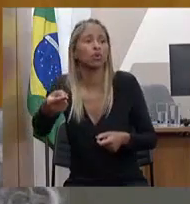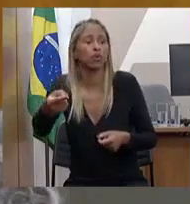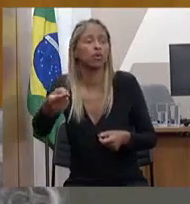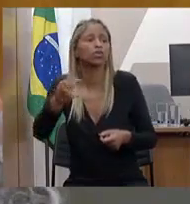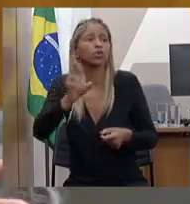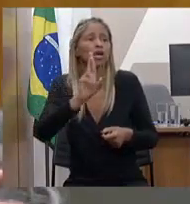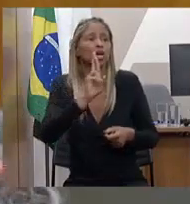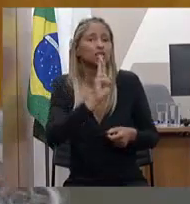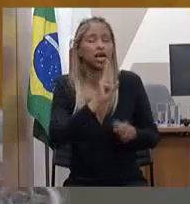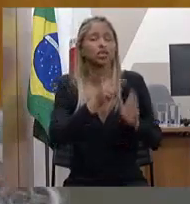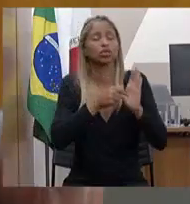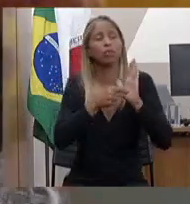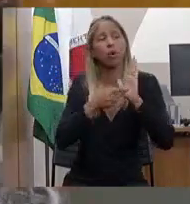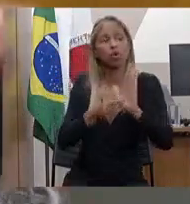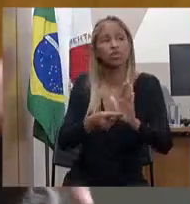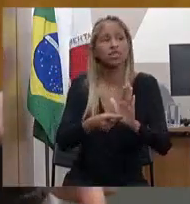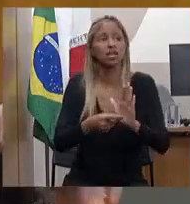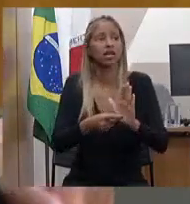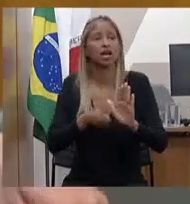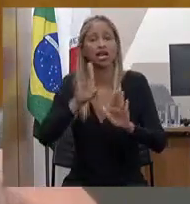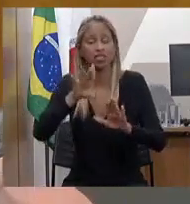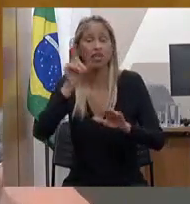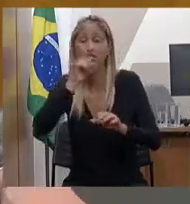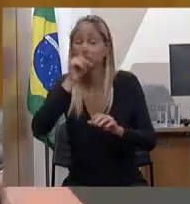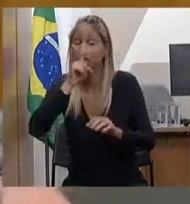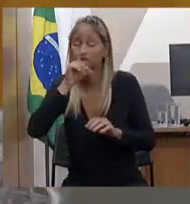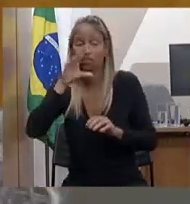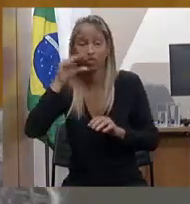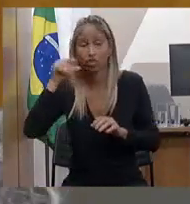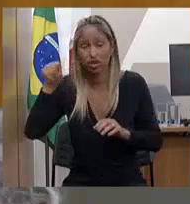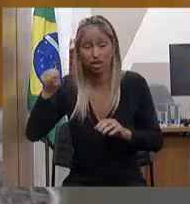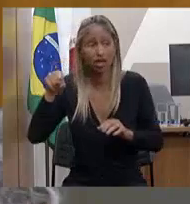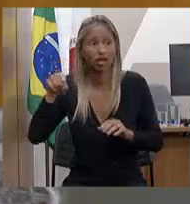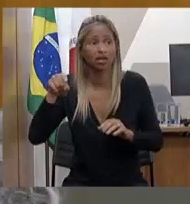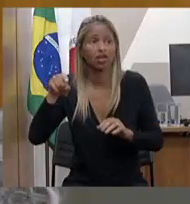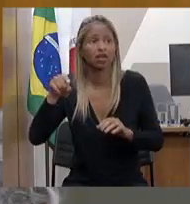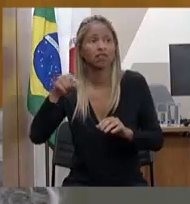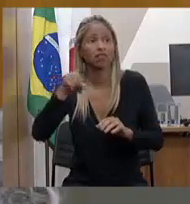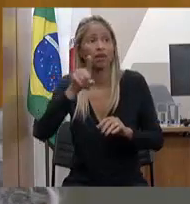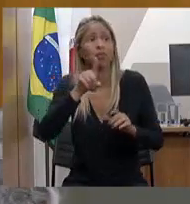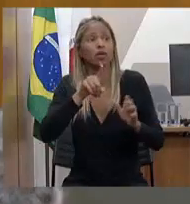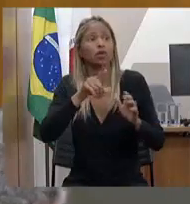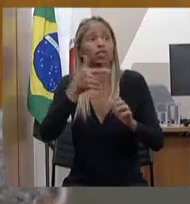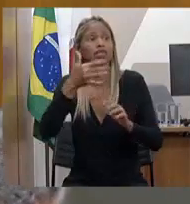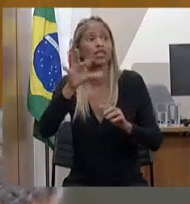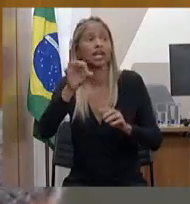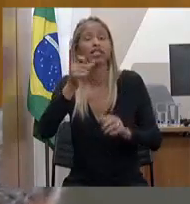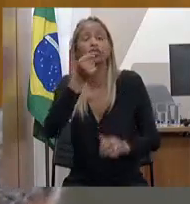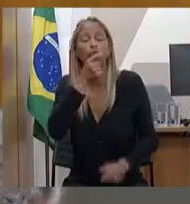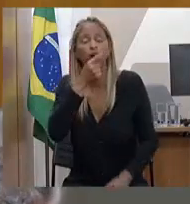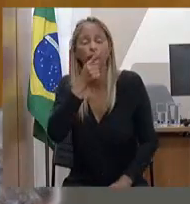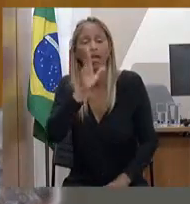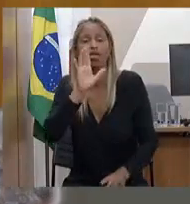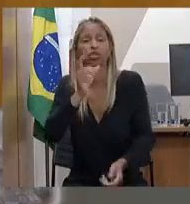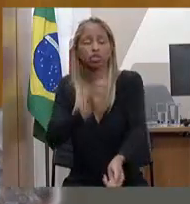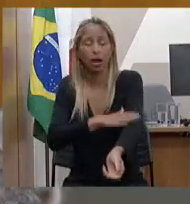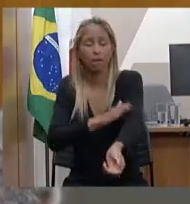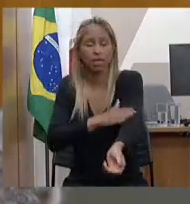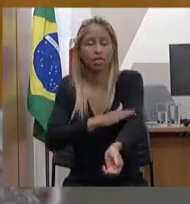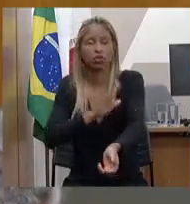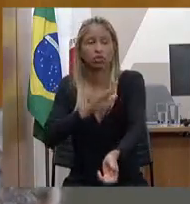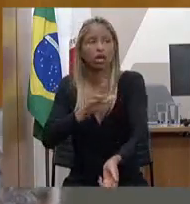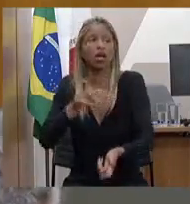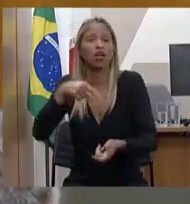resultado e mostrar porque a pessoa até mente lá o próprio funcionário porque na hora que ele vai lá Marca 10 horas ele tomou comprimido de pressão de manhã cedo